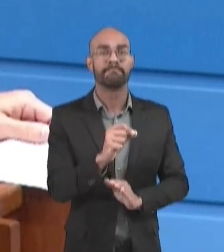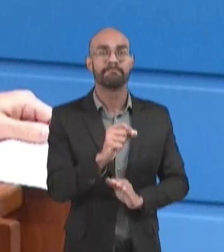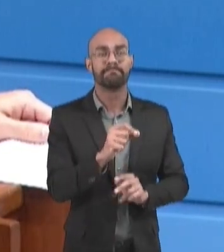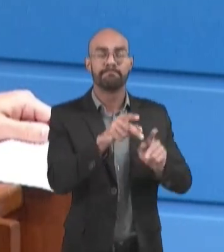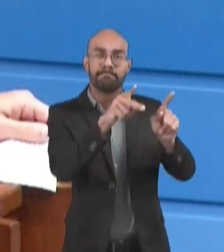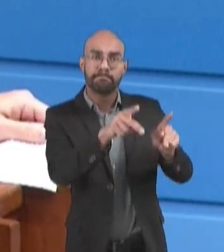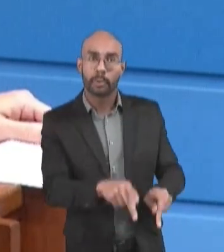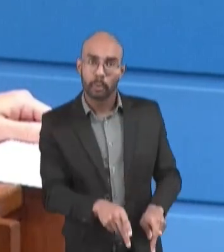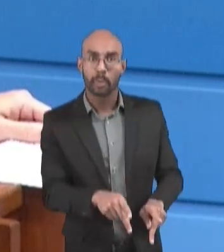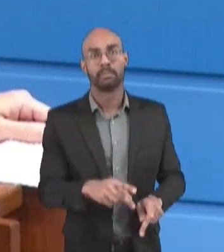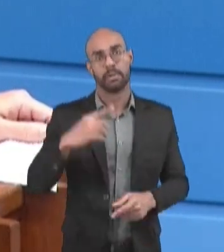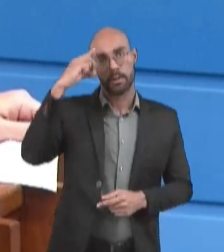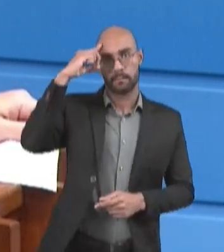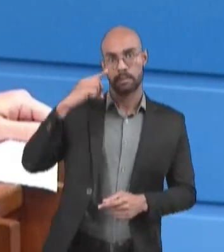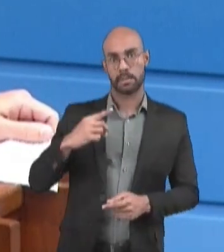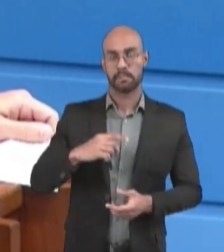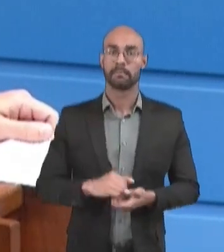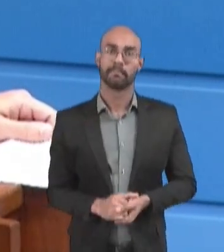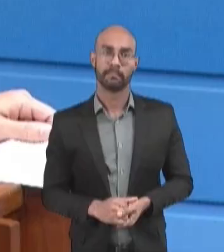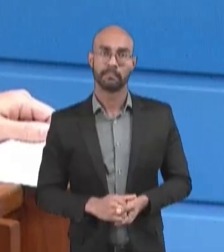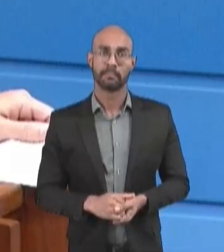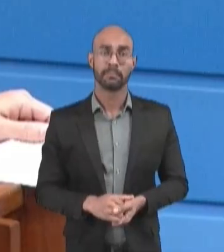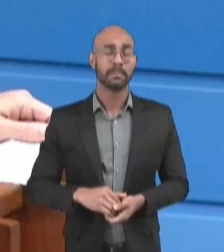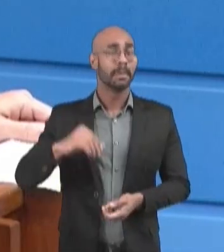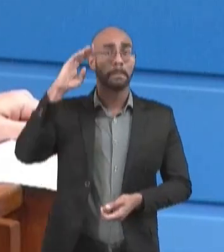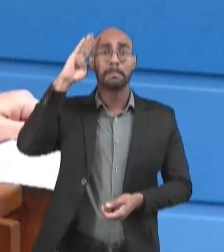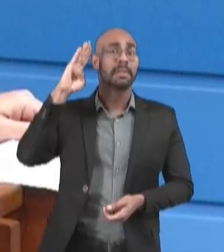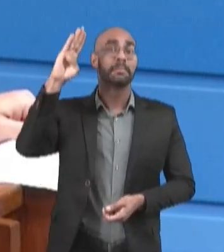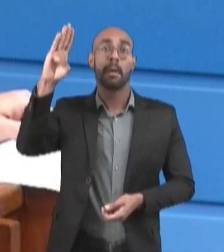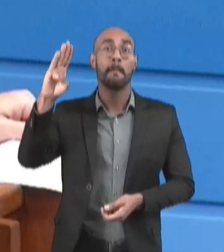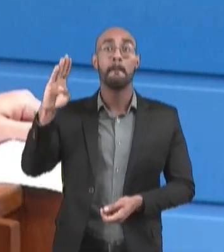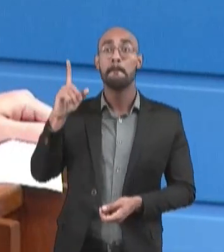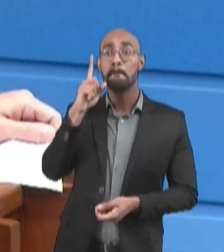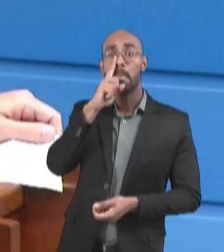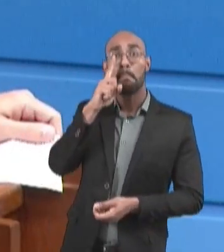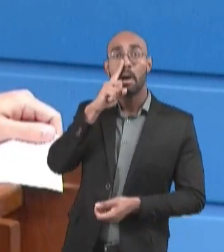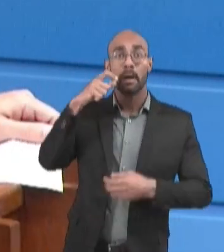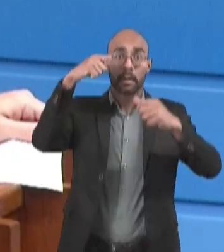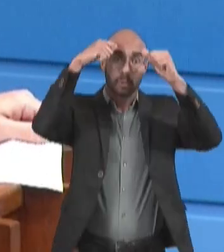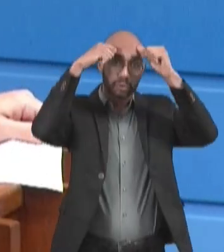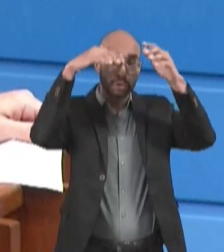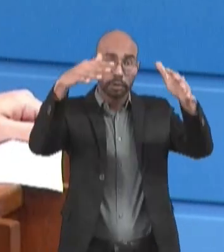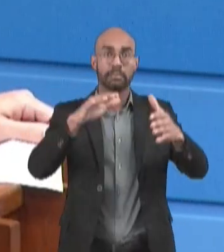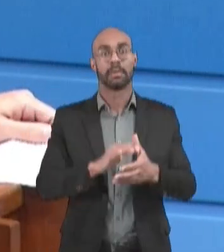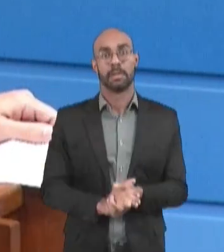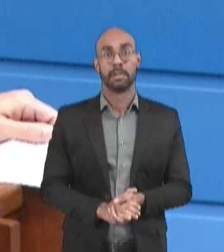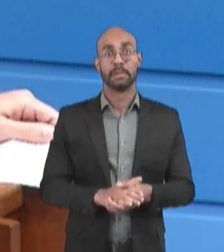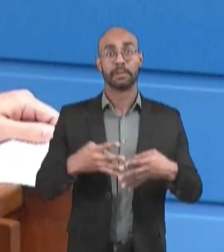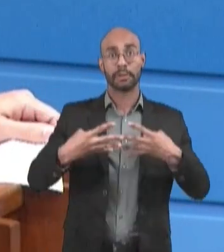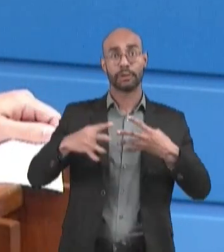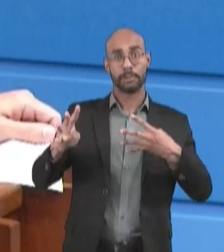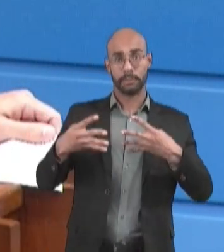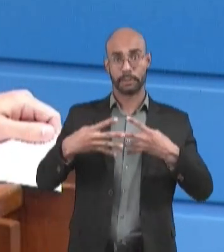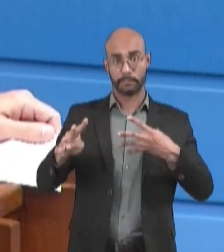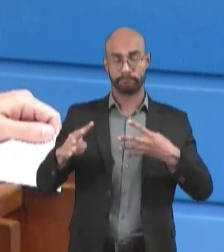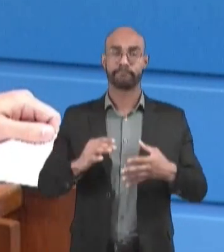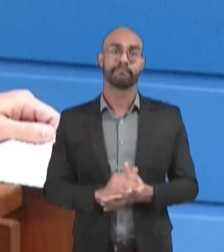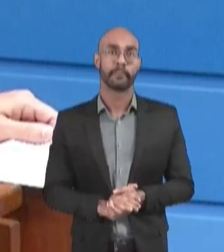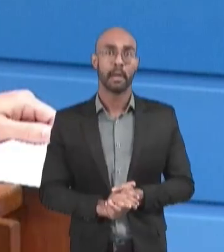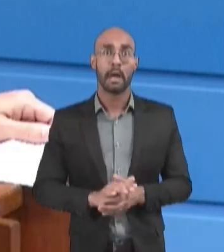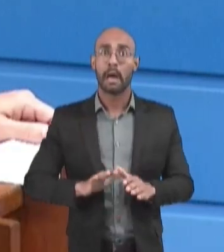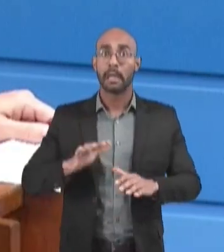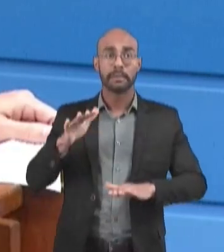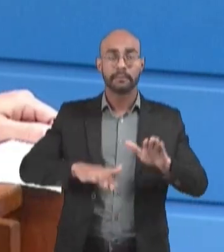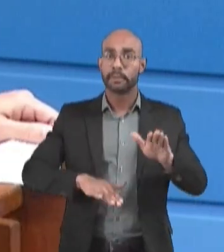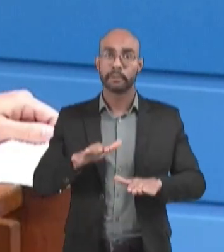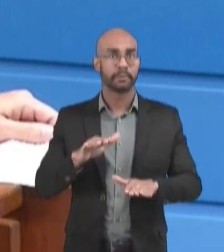essas deficiências. Principalmente essas mães autistas, mas essas mães atípicas. E isso não acontece. E eu